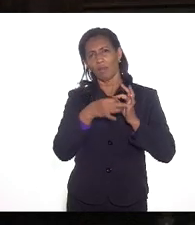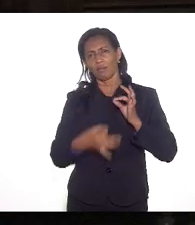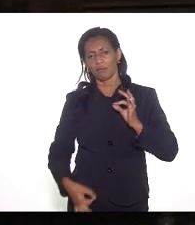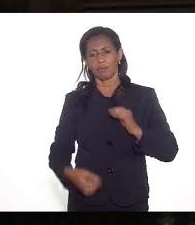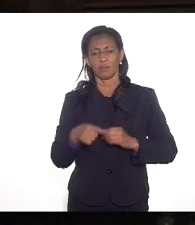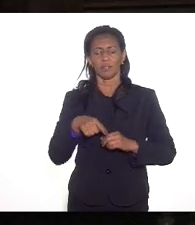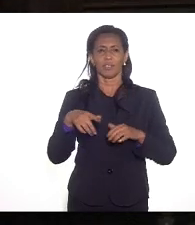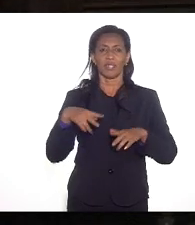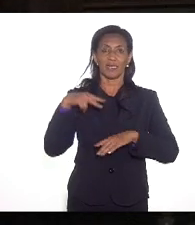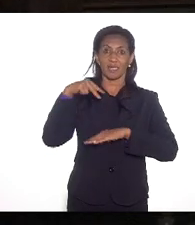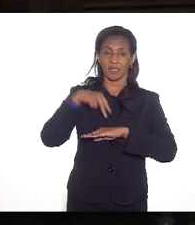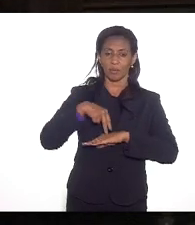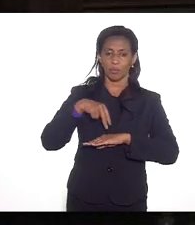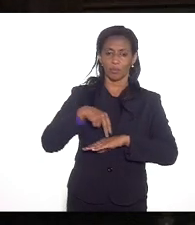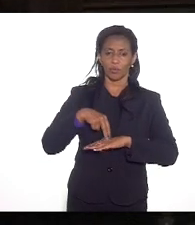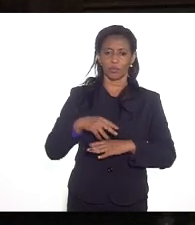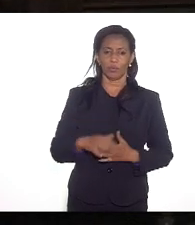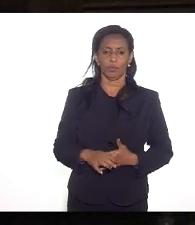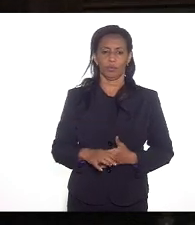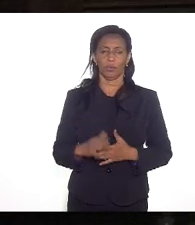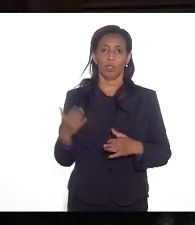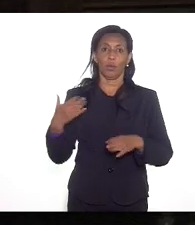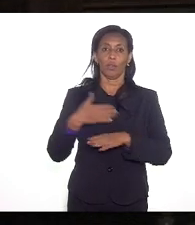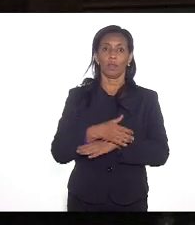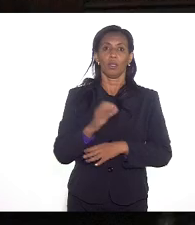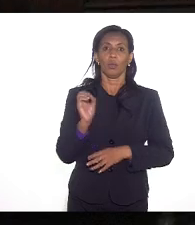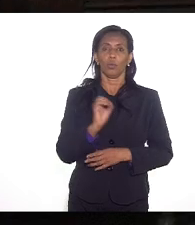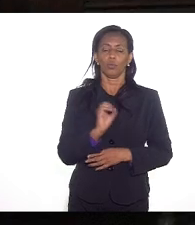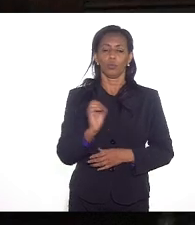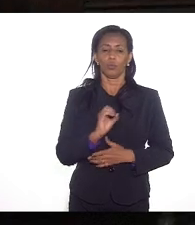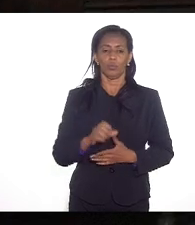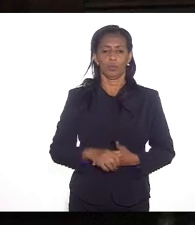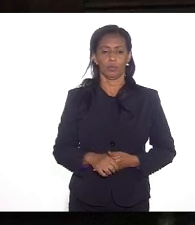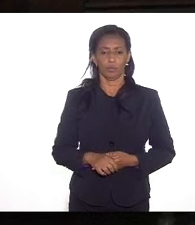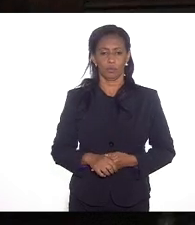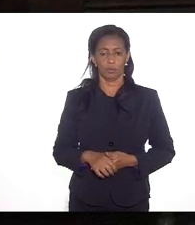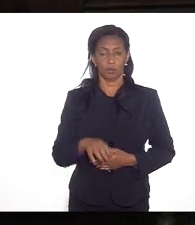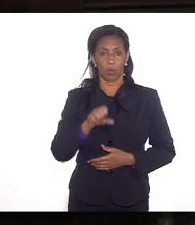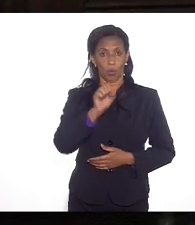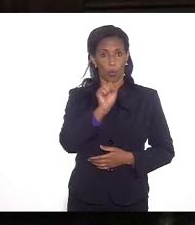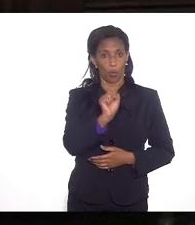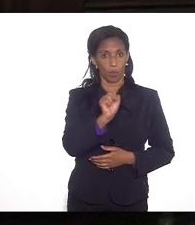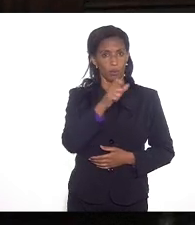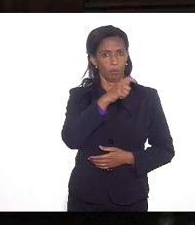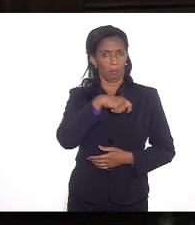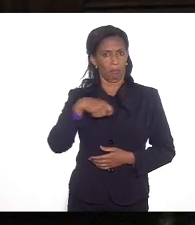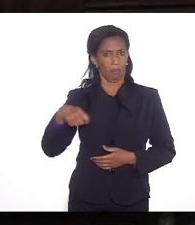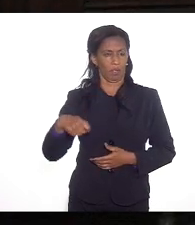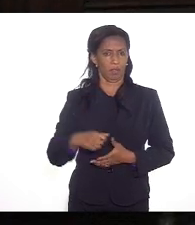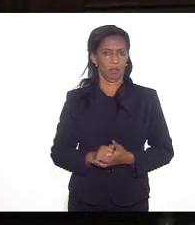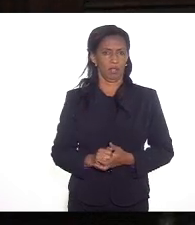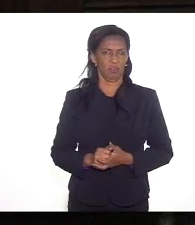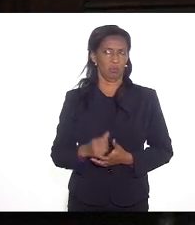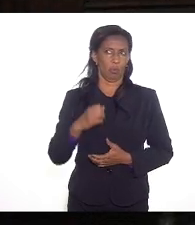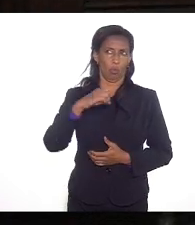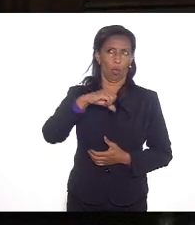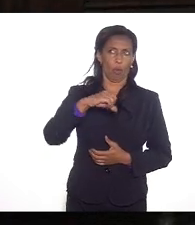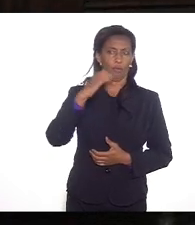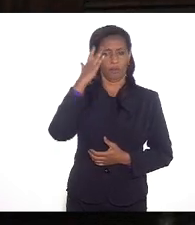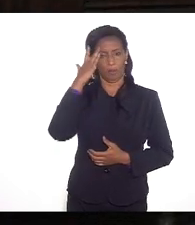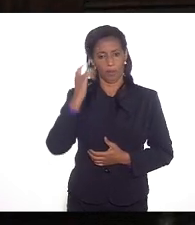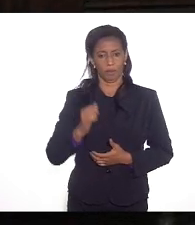nesta Tribuna eu entrei em outubro são oito meses nove meses